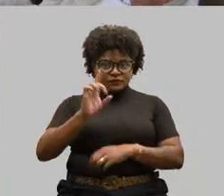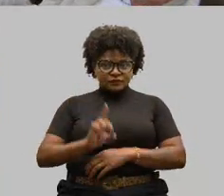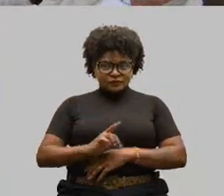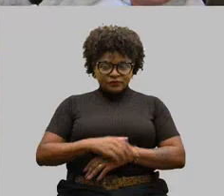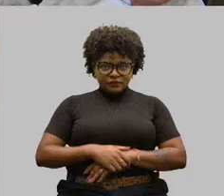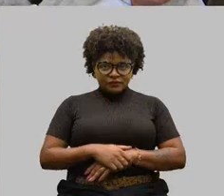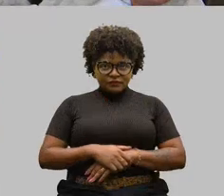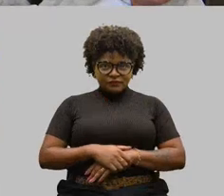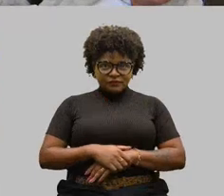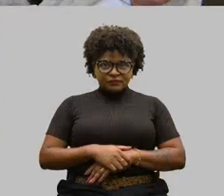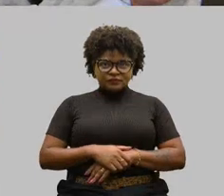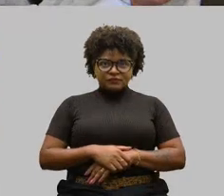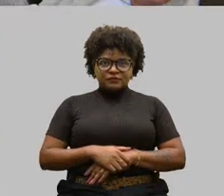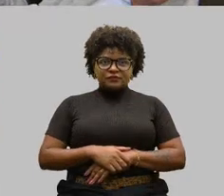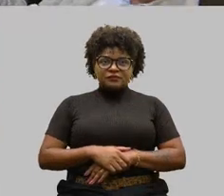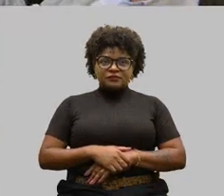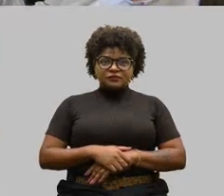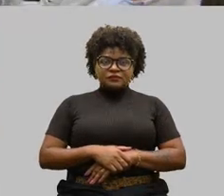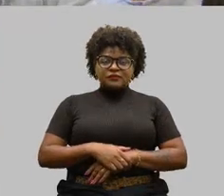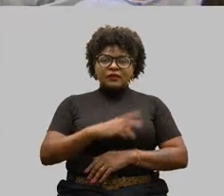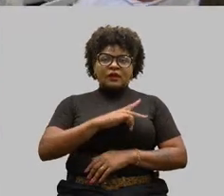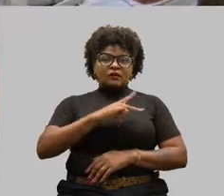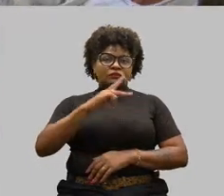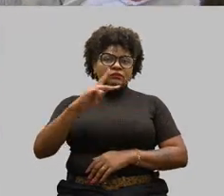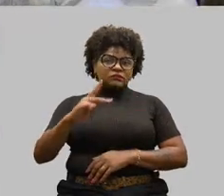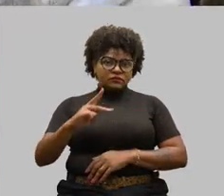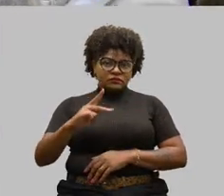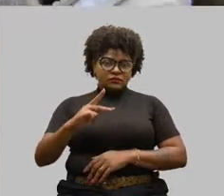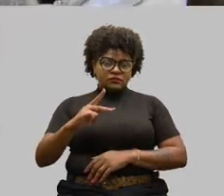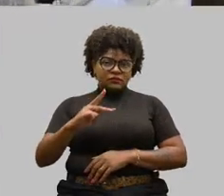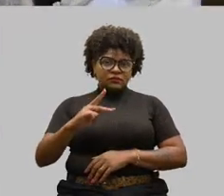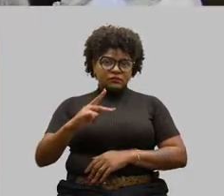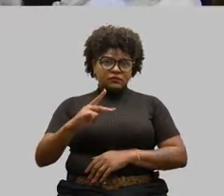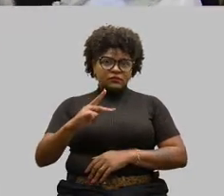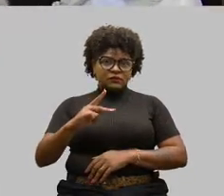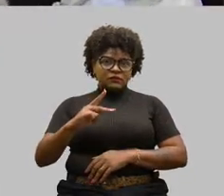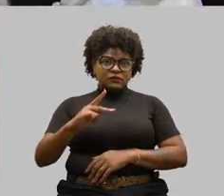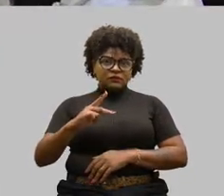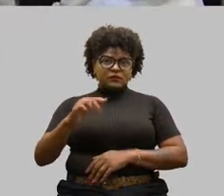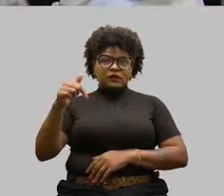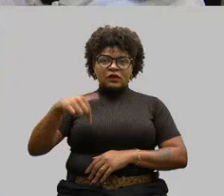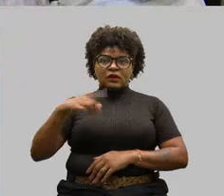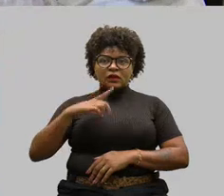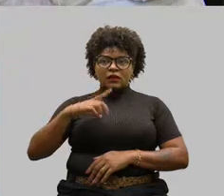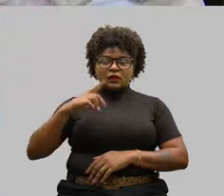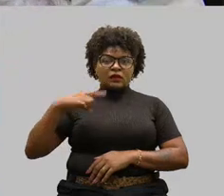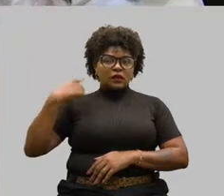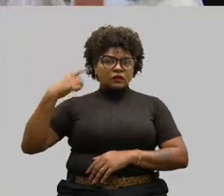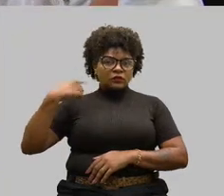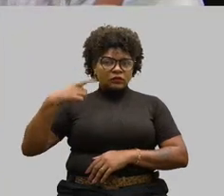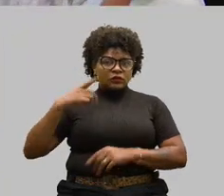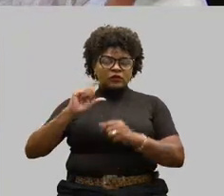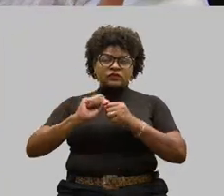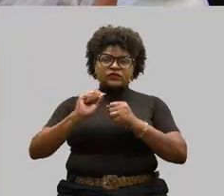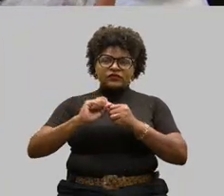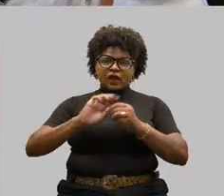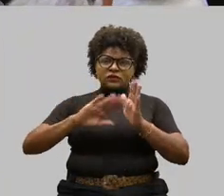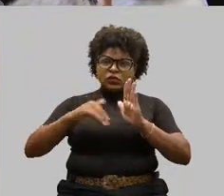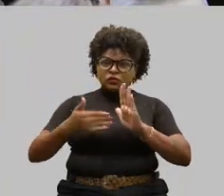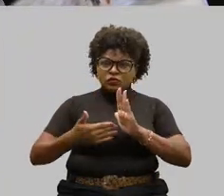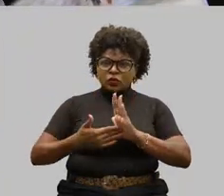legislatura a presidência solicita que os deputados Faça os seus registros biométricos